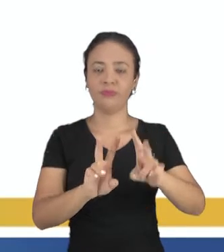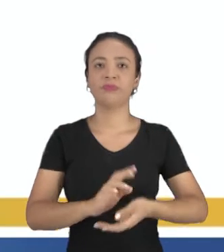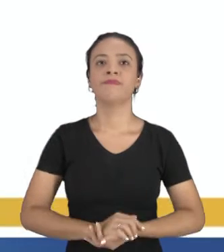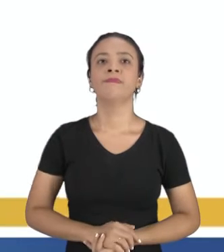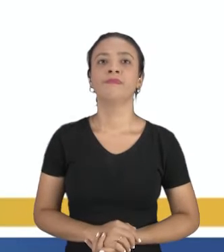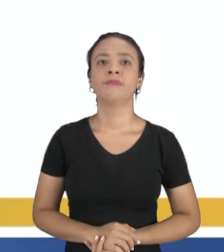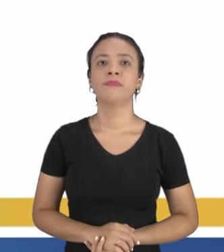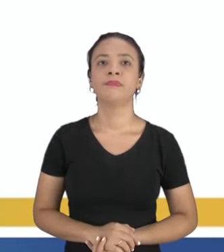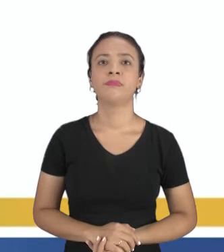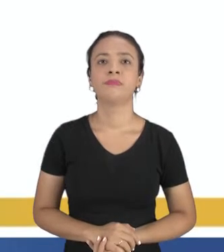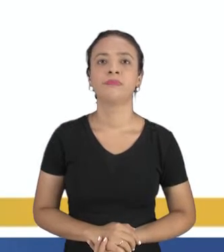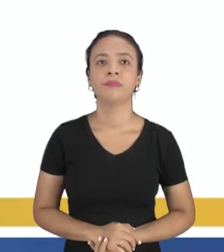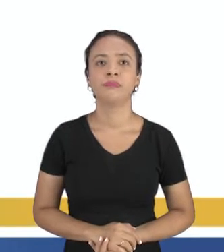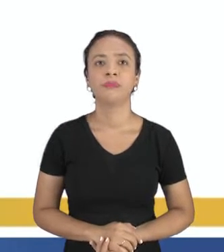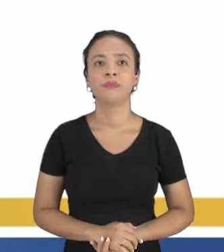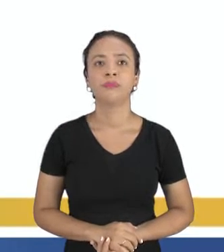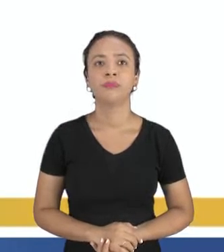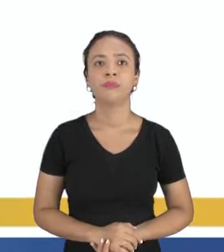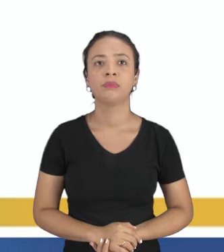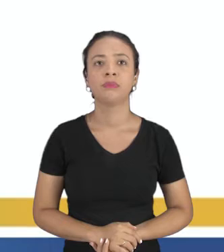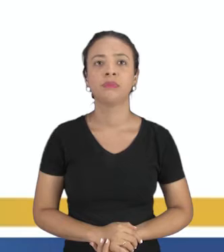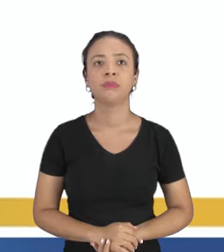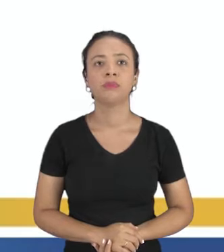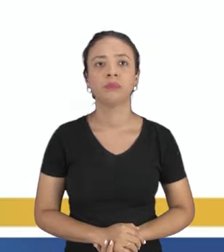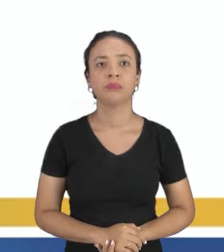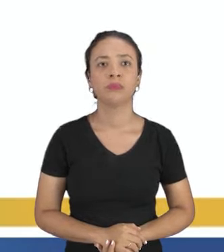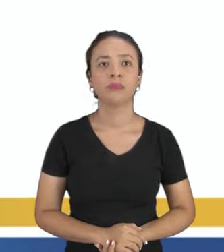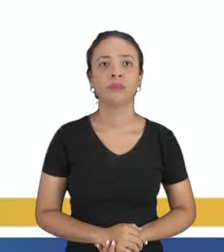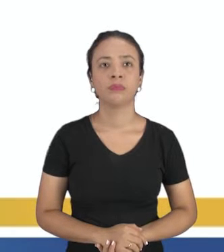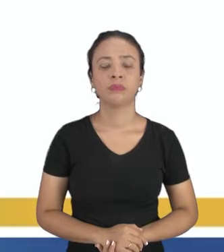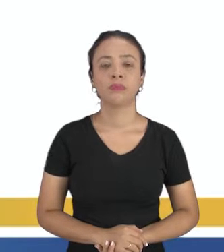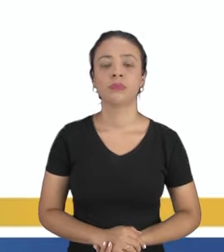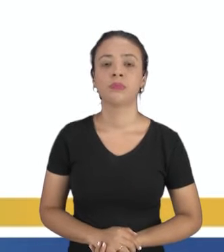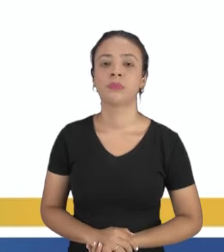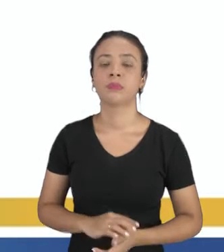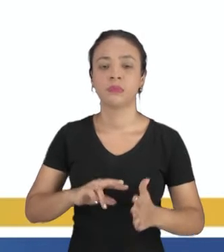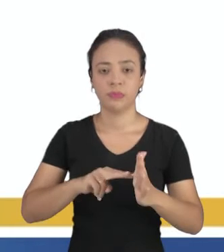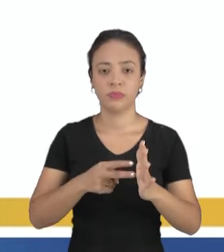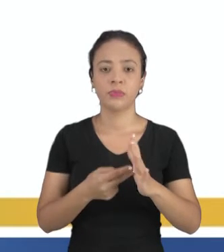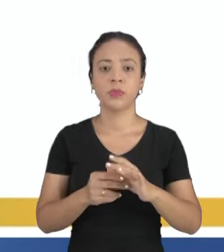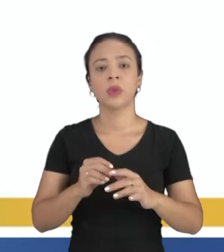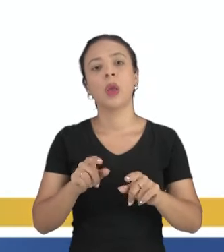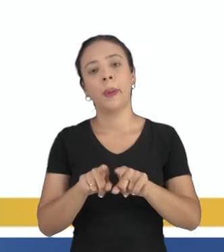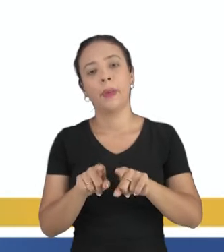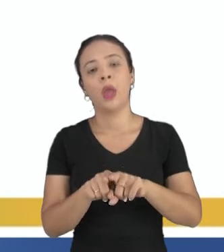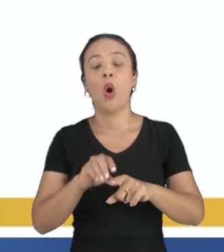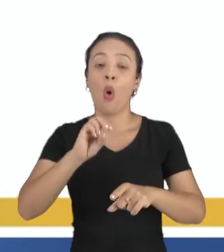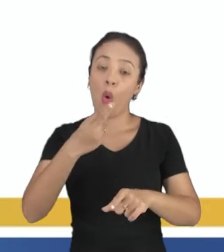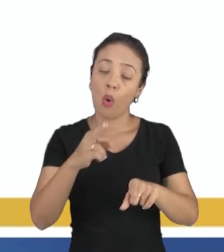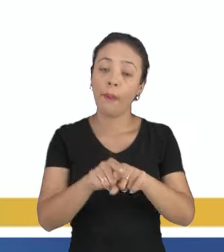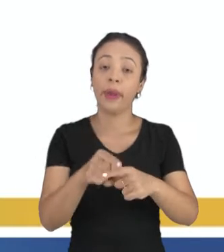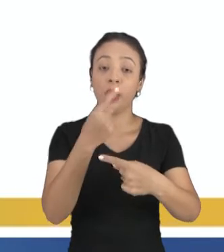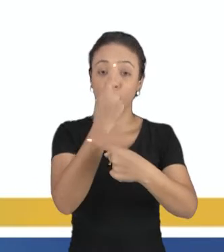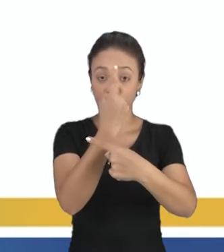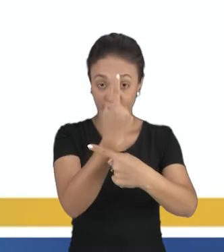2, tá? Mas aqueles 2 pontinhos ali é 1 sobre raiz de 2, ou 1 dividido para raiz de